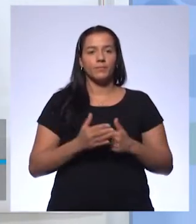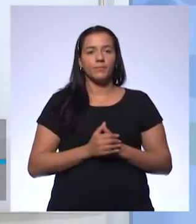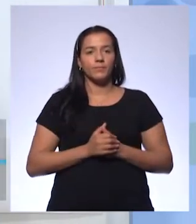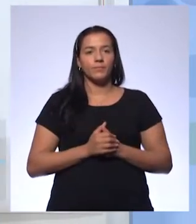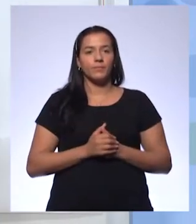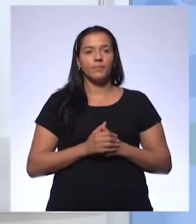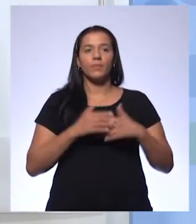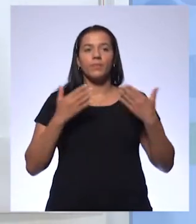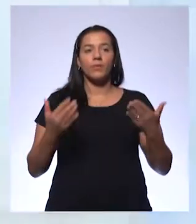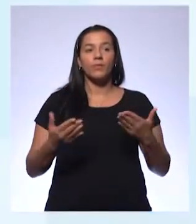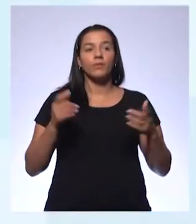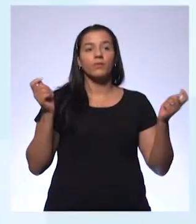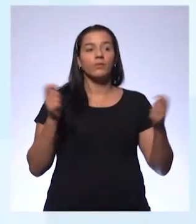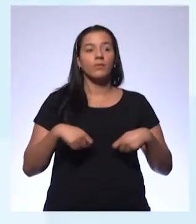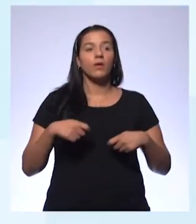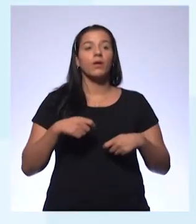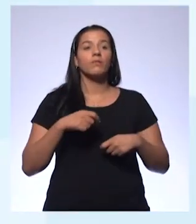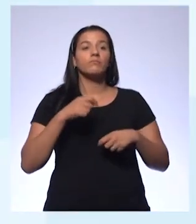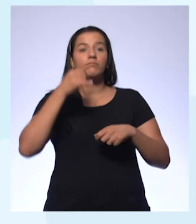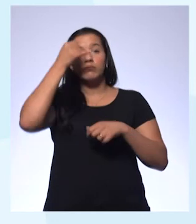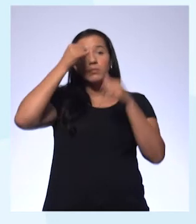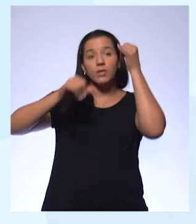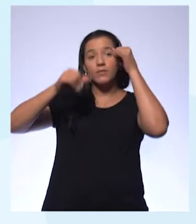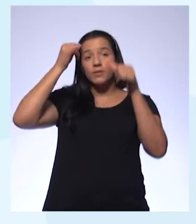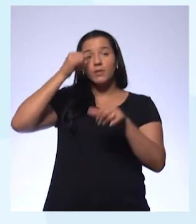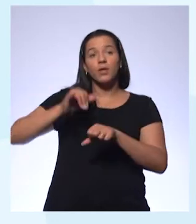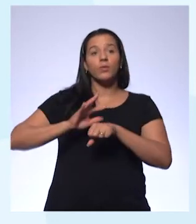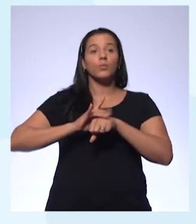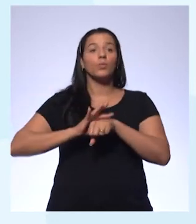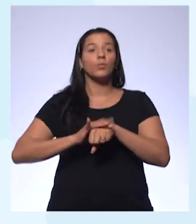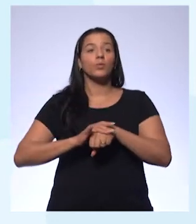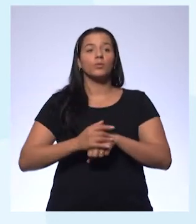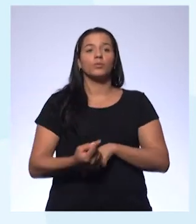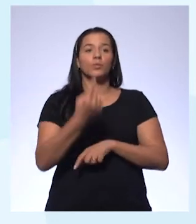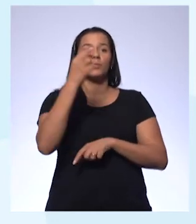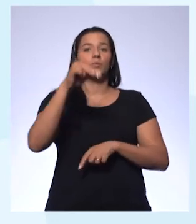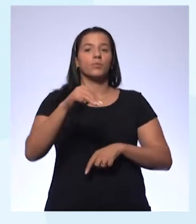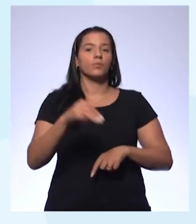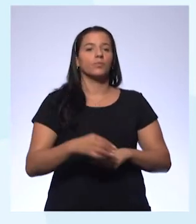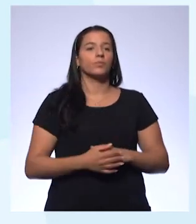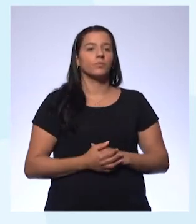Quais são as formas de prevenção para essas doenças? 1 minuto aí.